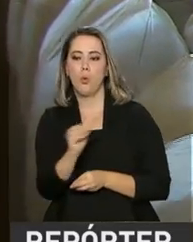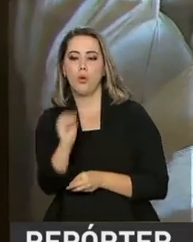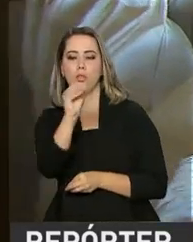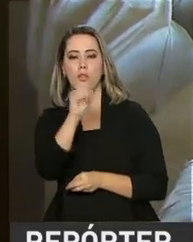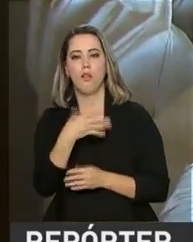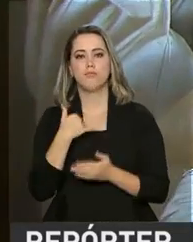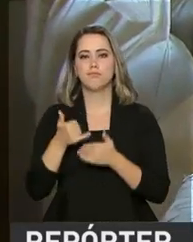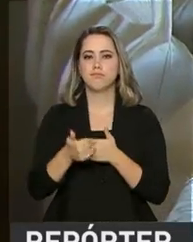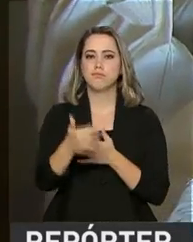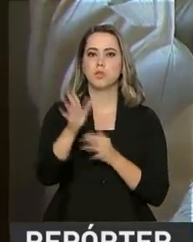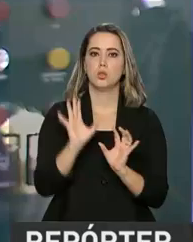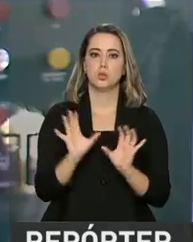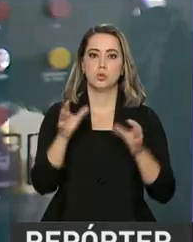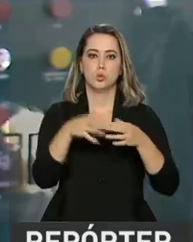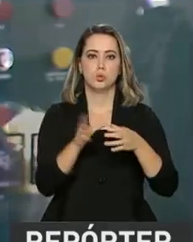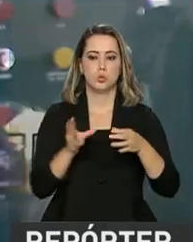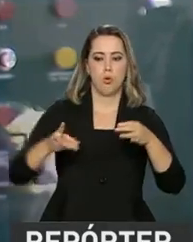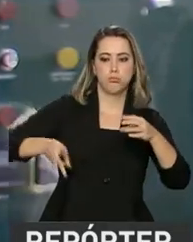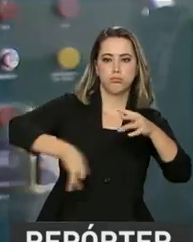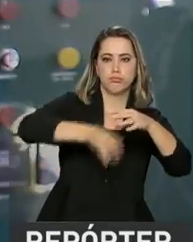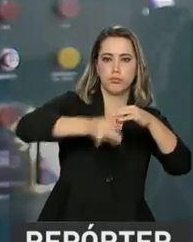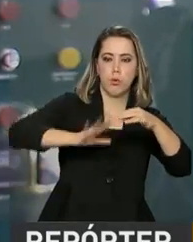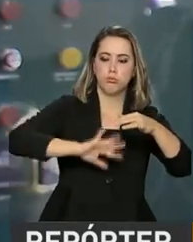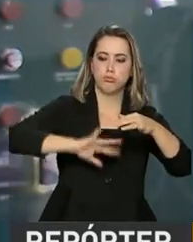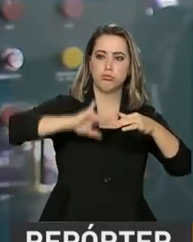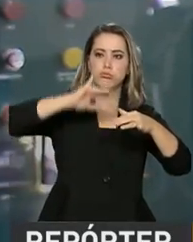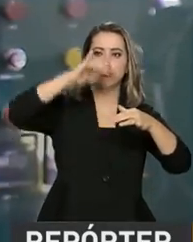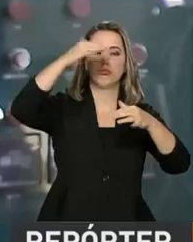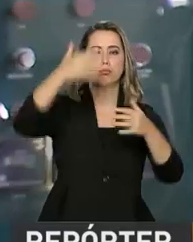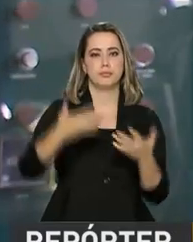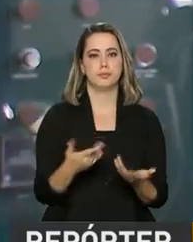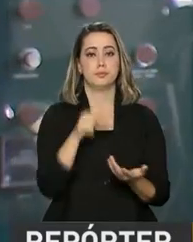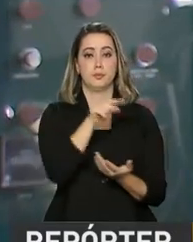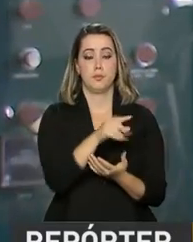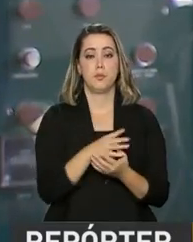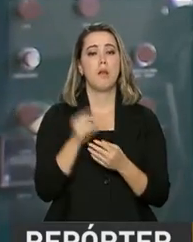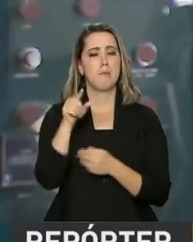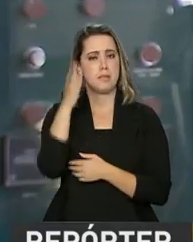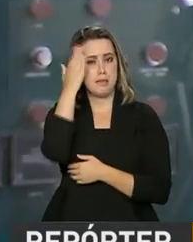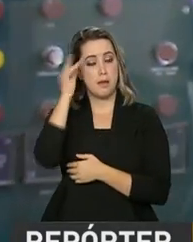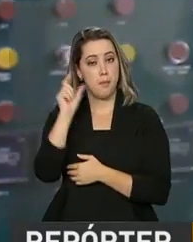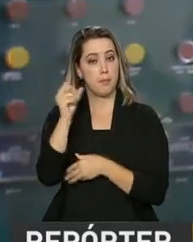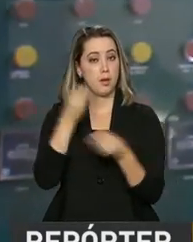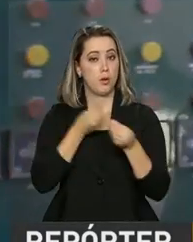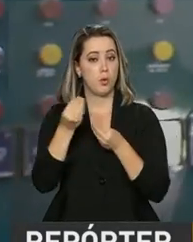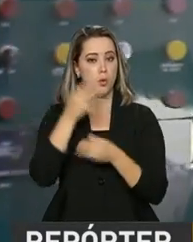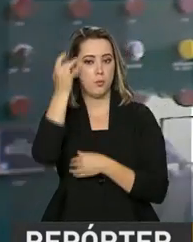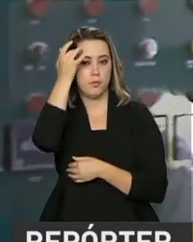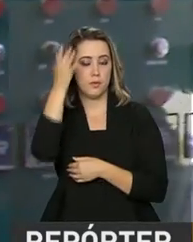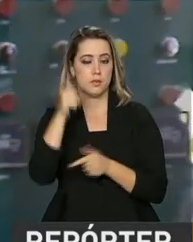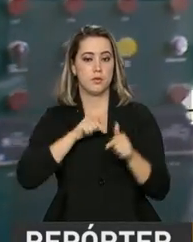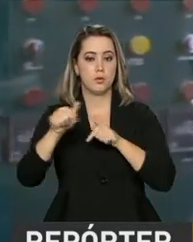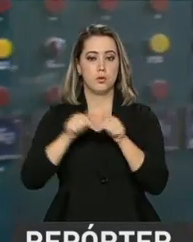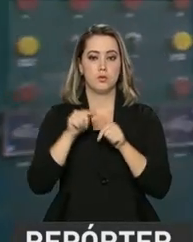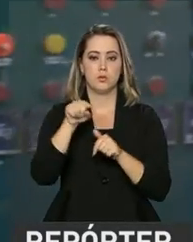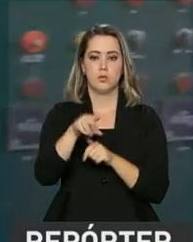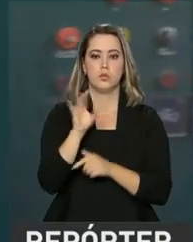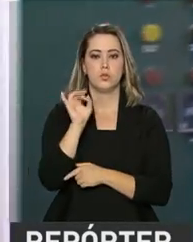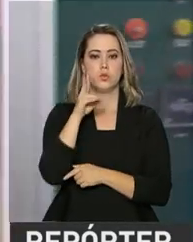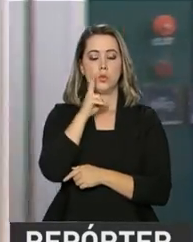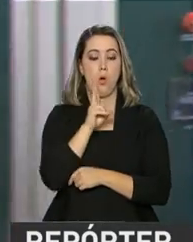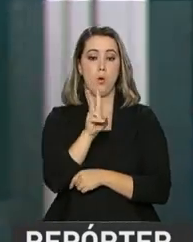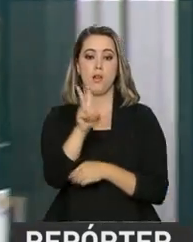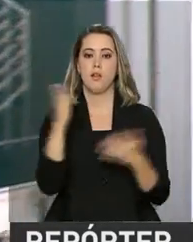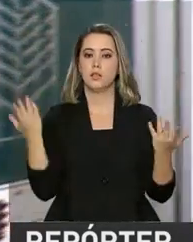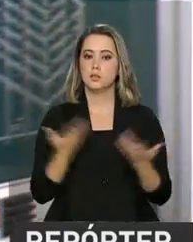dos produtos estocados. Para se ter uma ideia de como o novo sistema de termometria facilitou o trabalho por aqui, basta dar